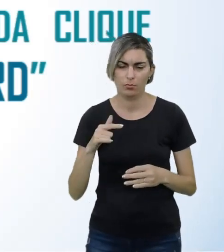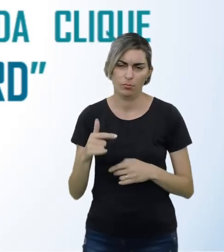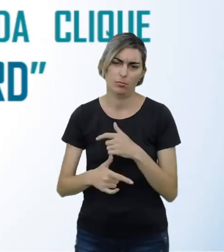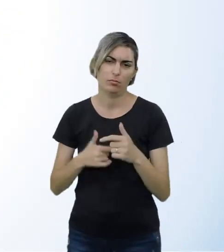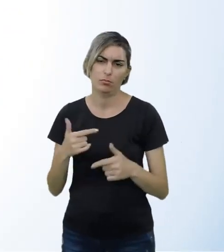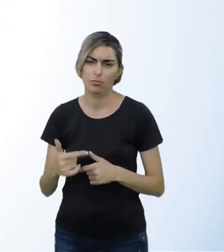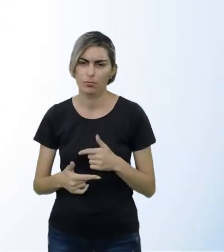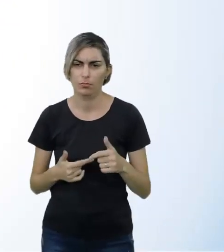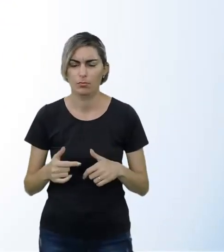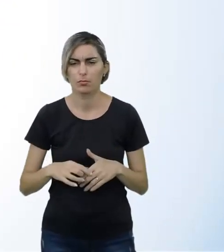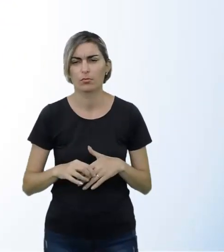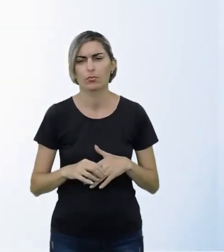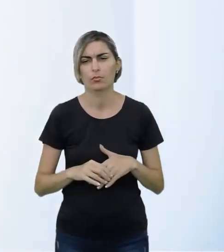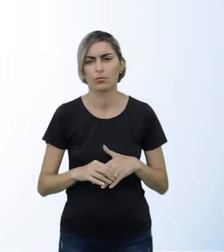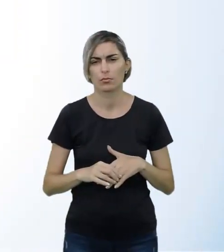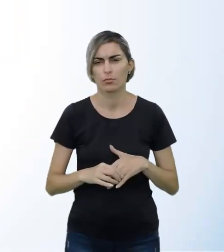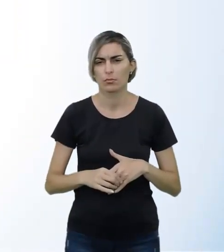trabalhando.